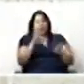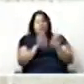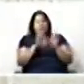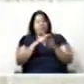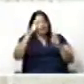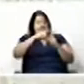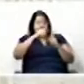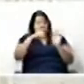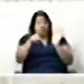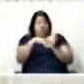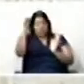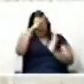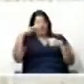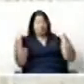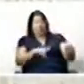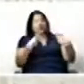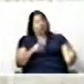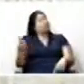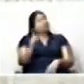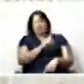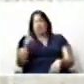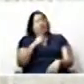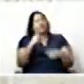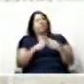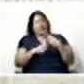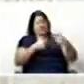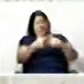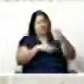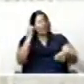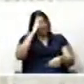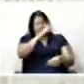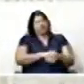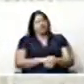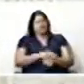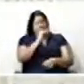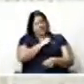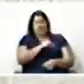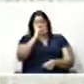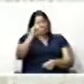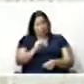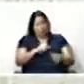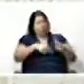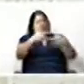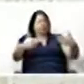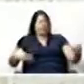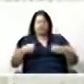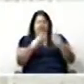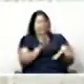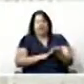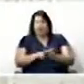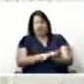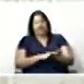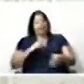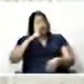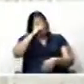médicos brasileiros pela falta de condição de trabalho e pela baixa remuneração e pelo risco que ele corre